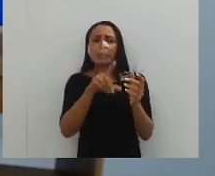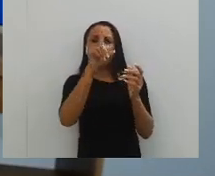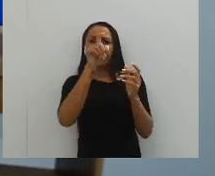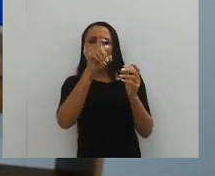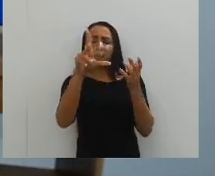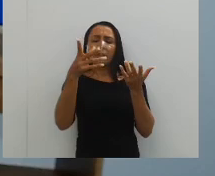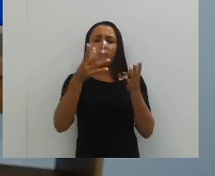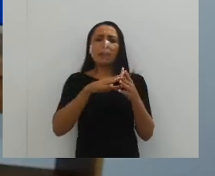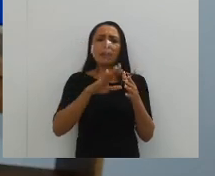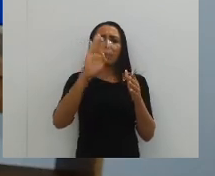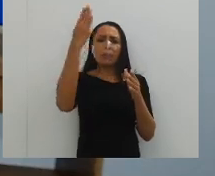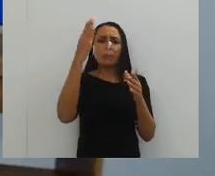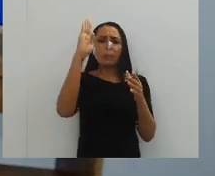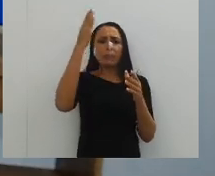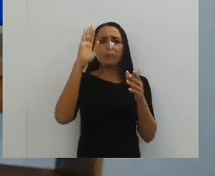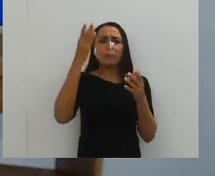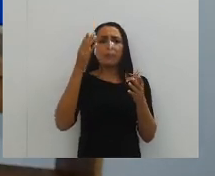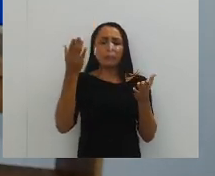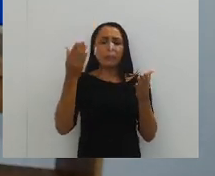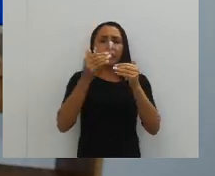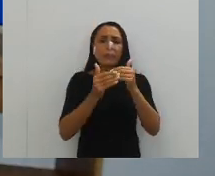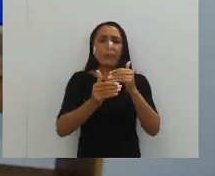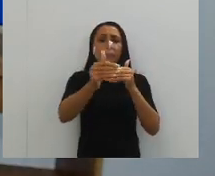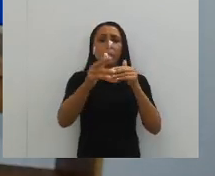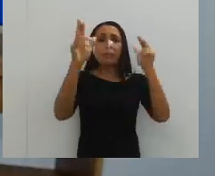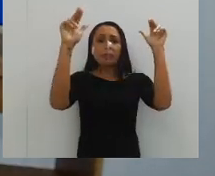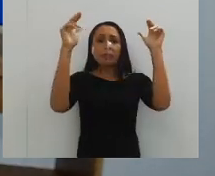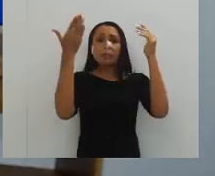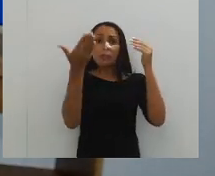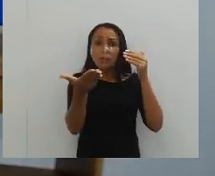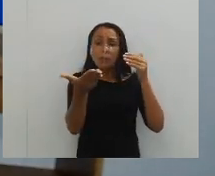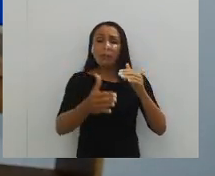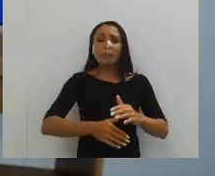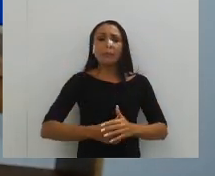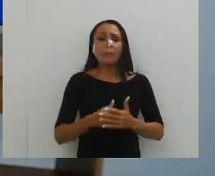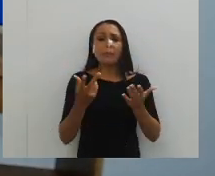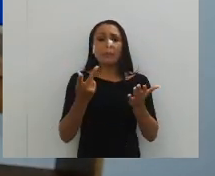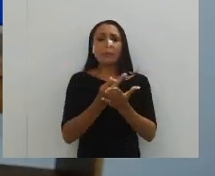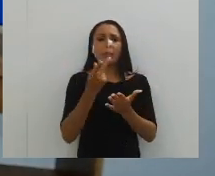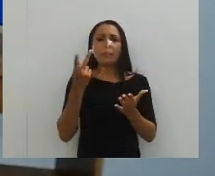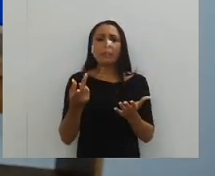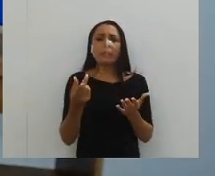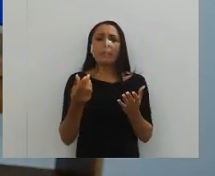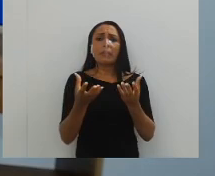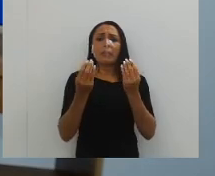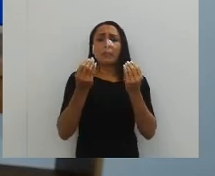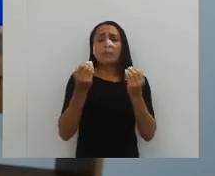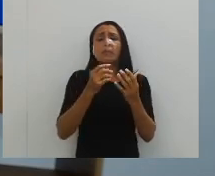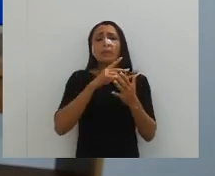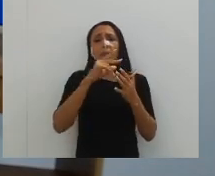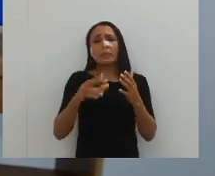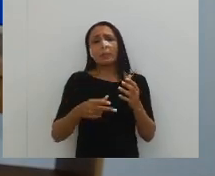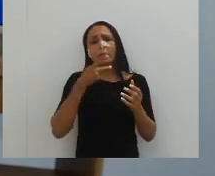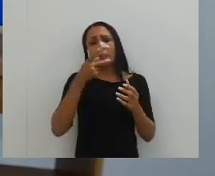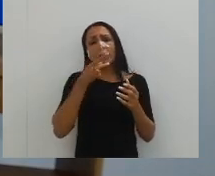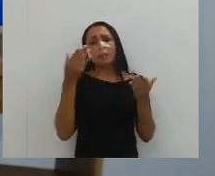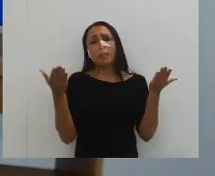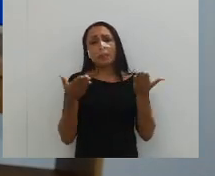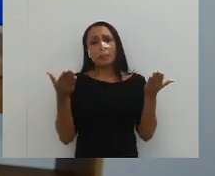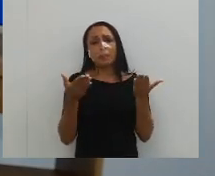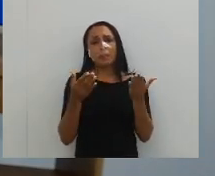ela é fundamental, porque ela é o começo desse assunto aqui. Aí o que acontece? Como a gente tem muita coisa para falar hoje de